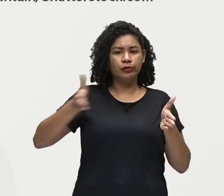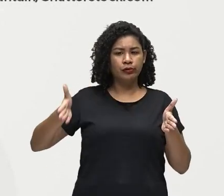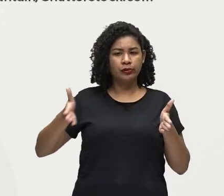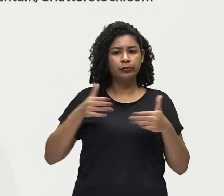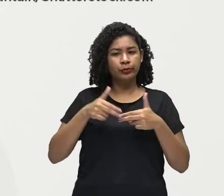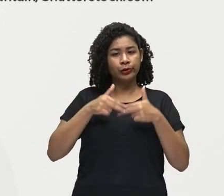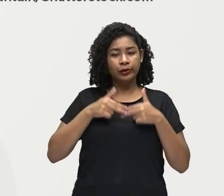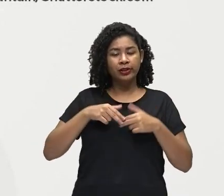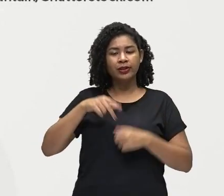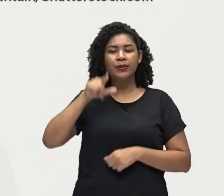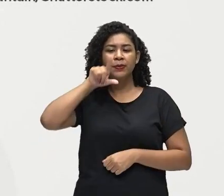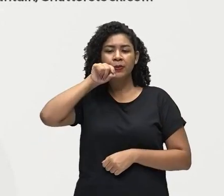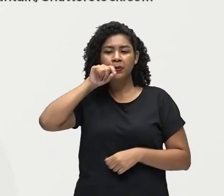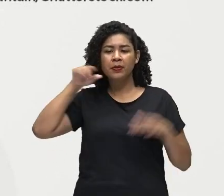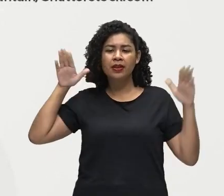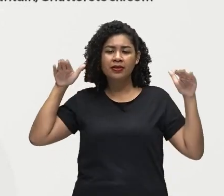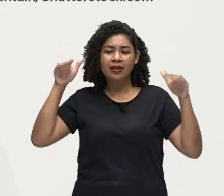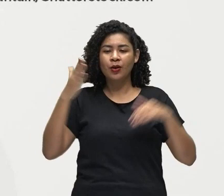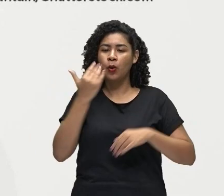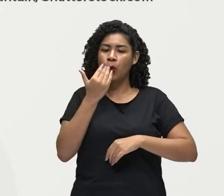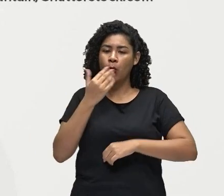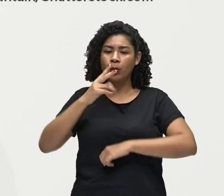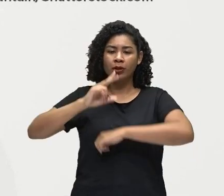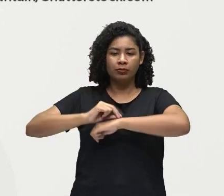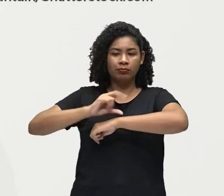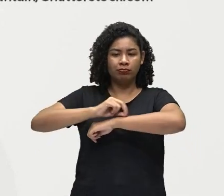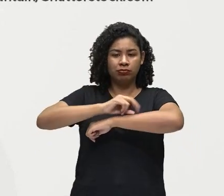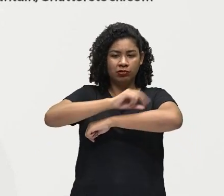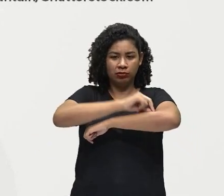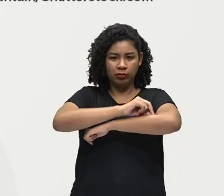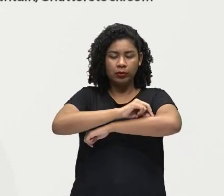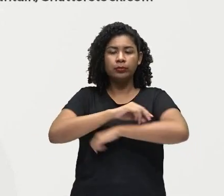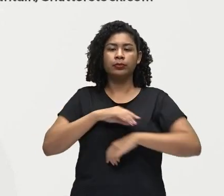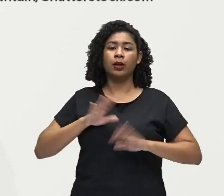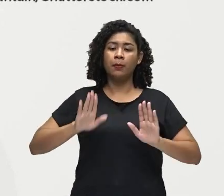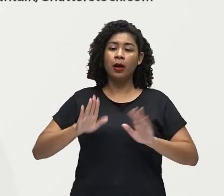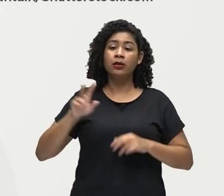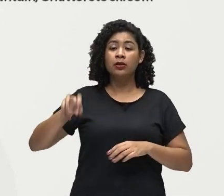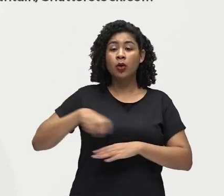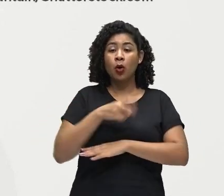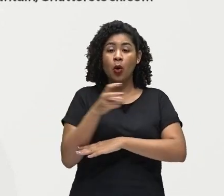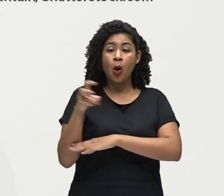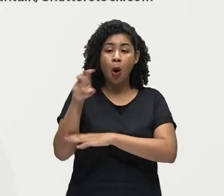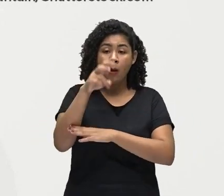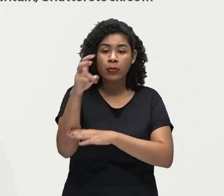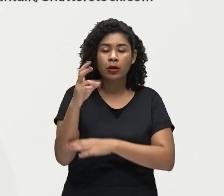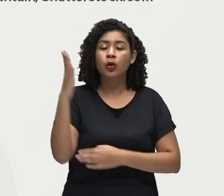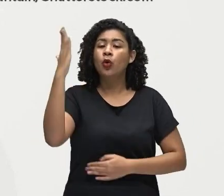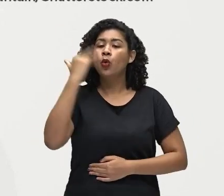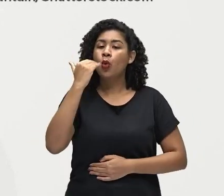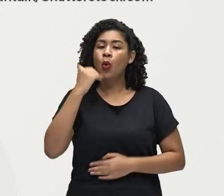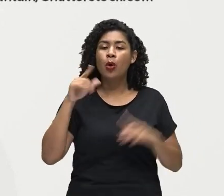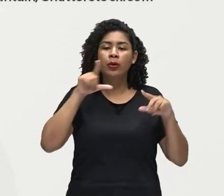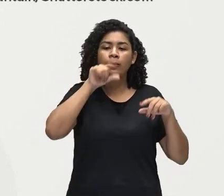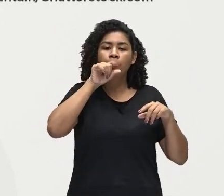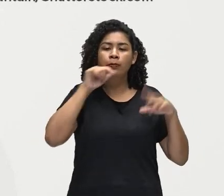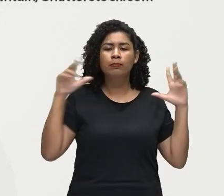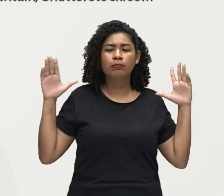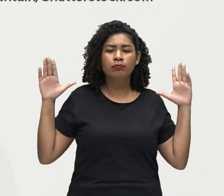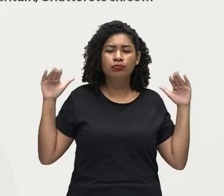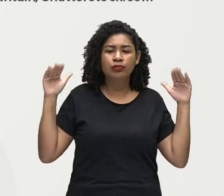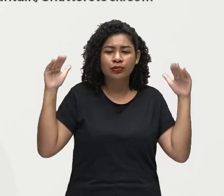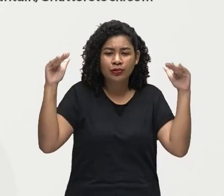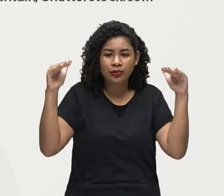esse passarinho. O passarinho, por sua vez, vai servir de alimento para a cobra, né? Olha só, o bicho da seda serve de alimento para animais de